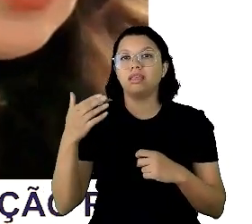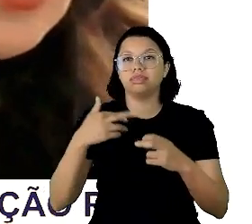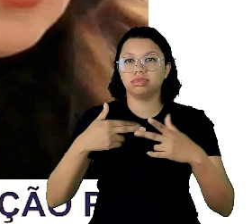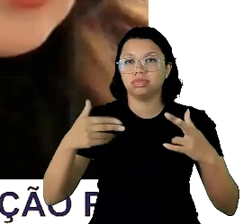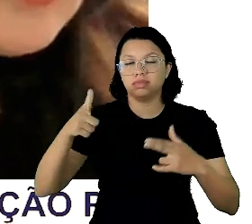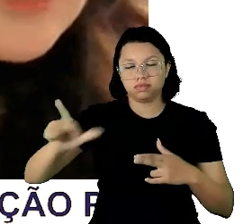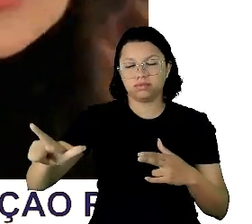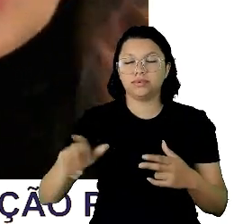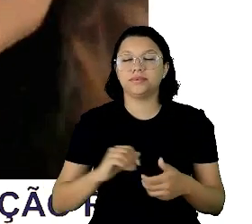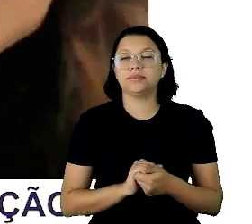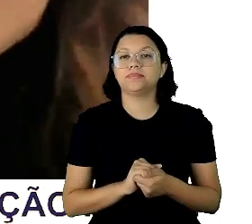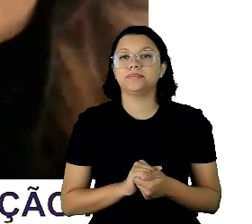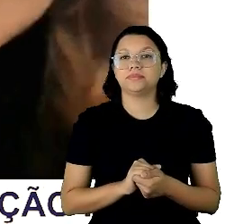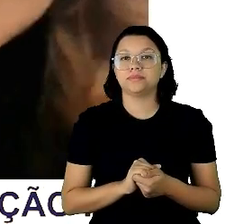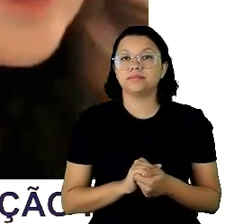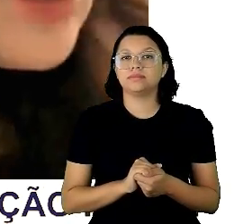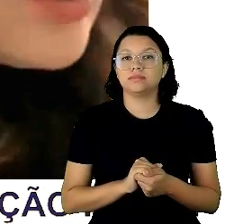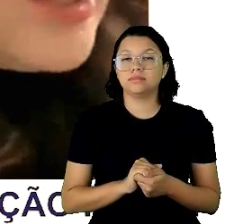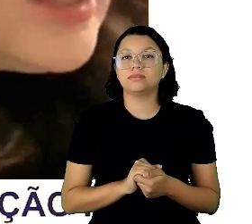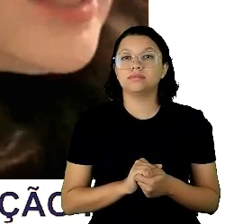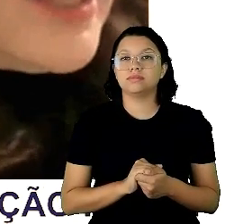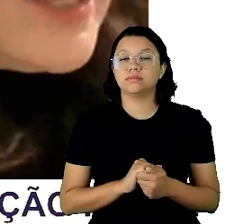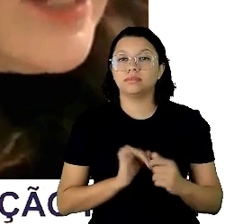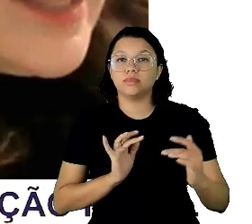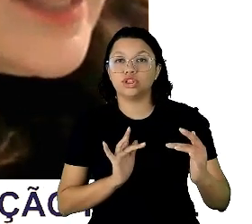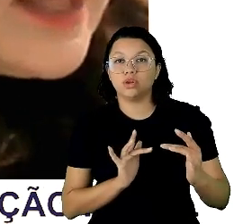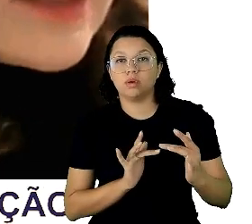inclusive, da encoxada e tal,